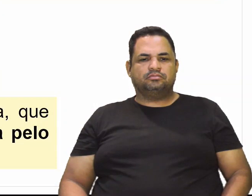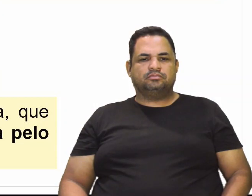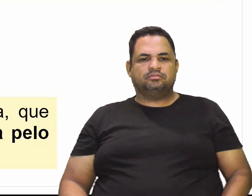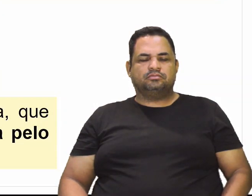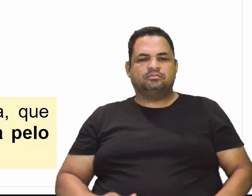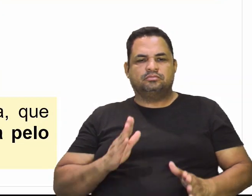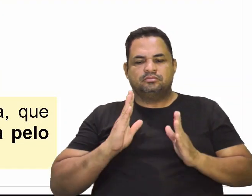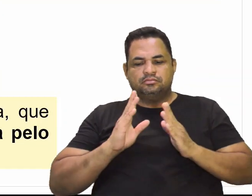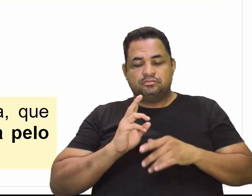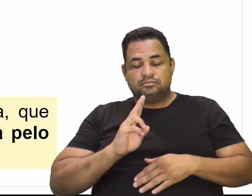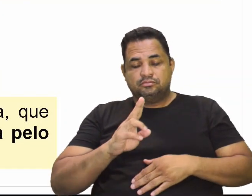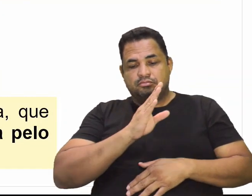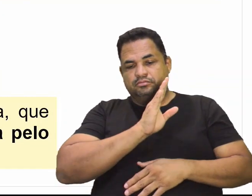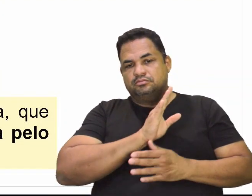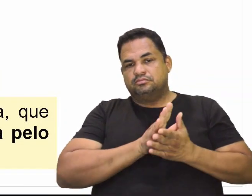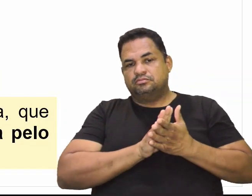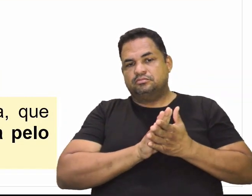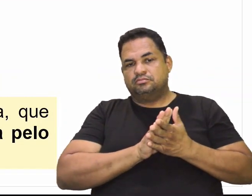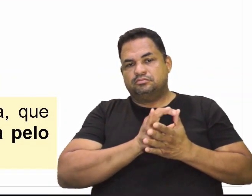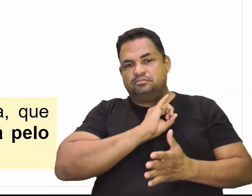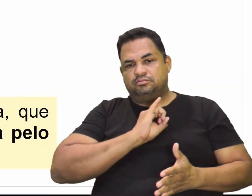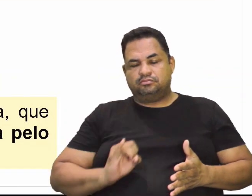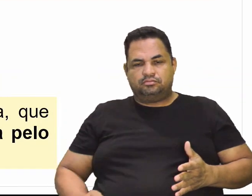Durante, então, o Império Romano,